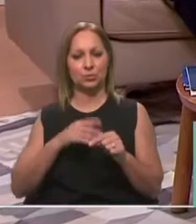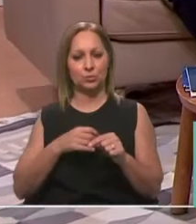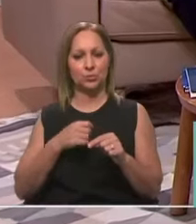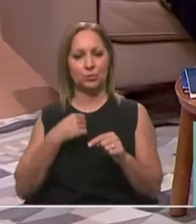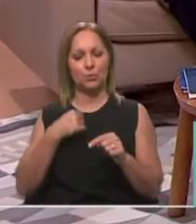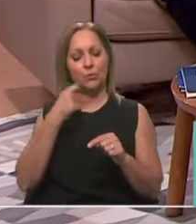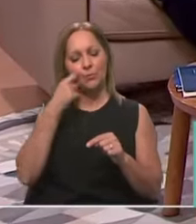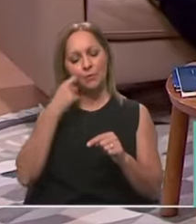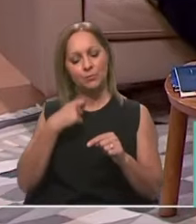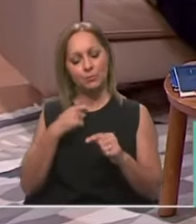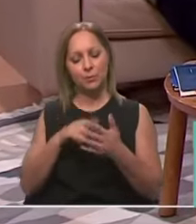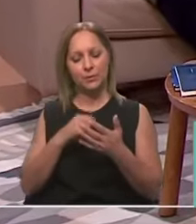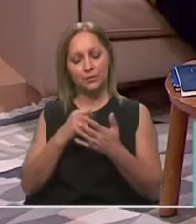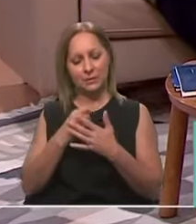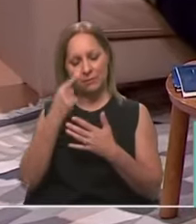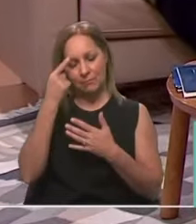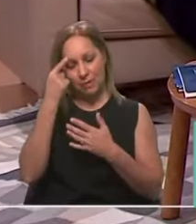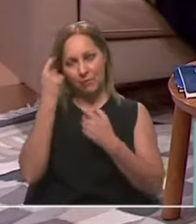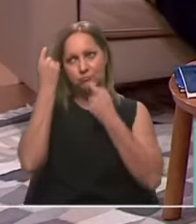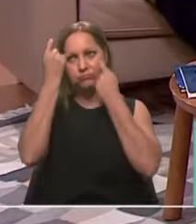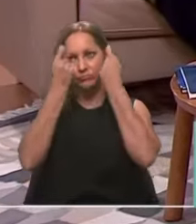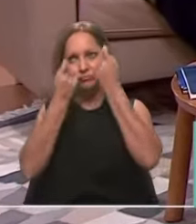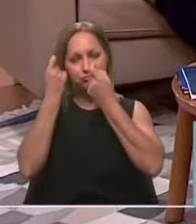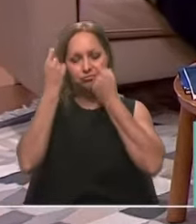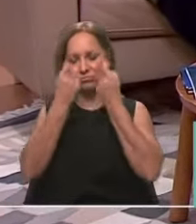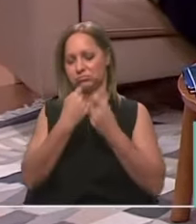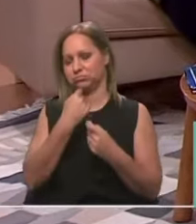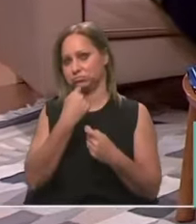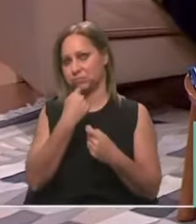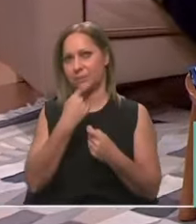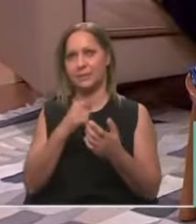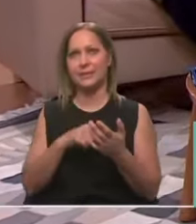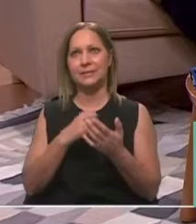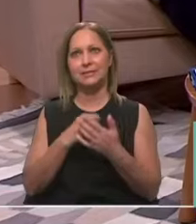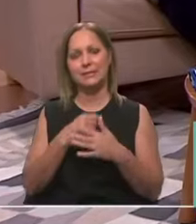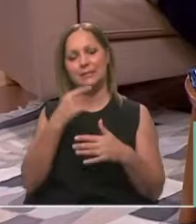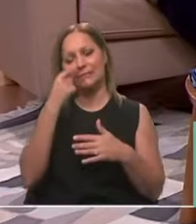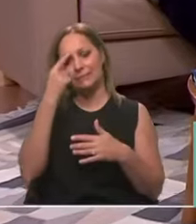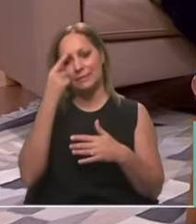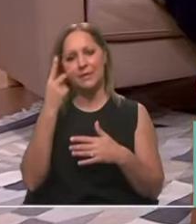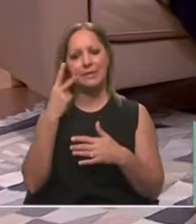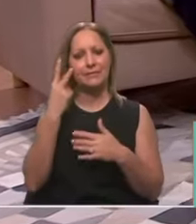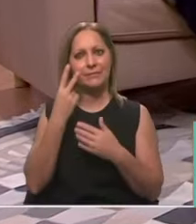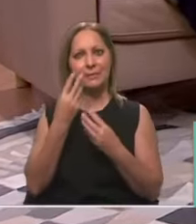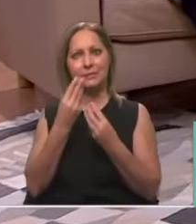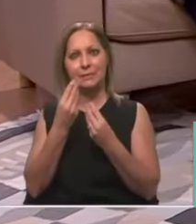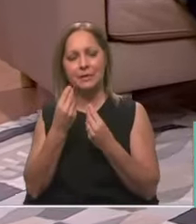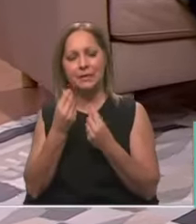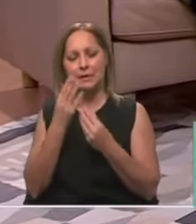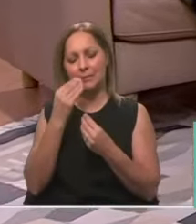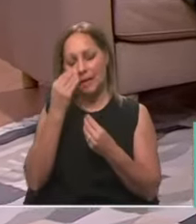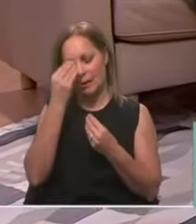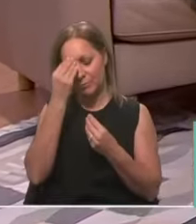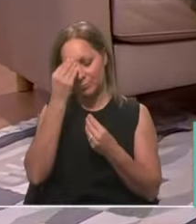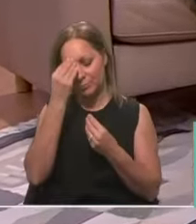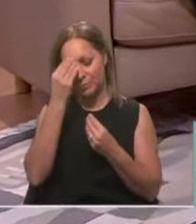muito contemplativa, reflexiva, sempre tive essa tendência de olhar a vida com os olhos mais espirituais.